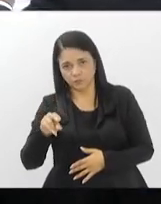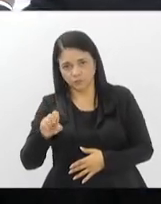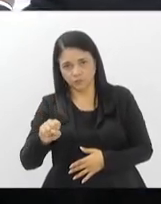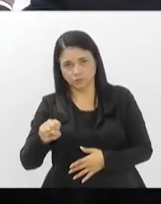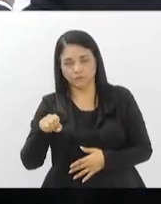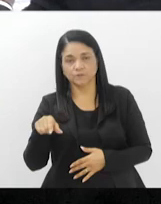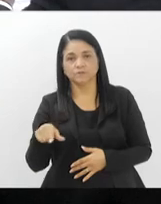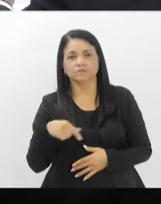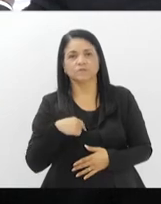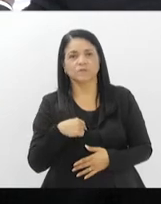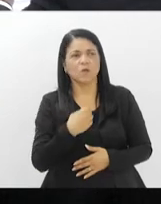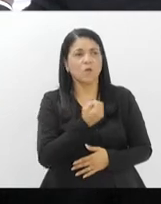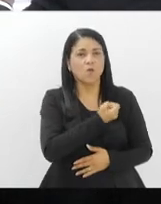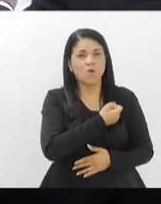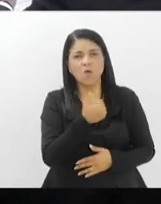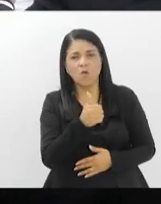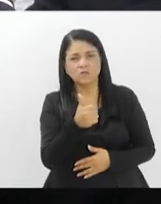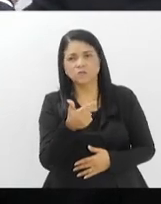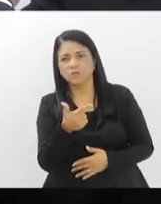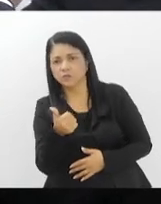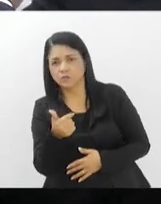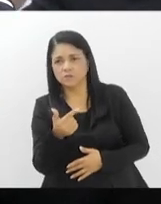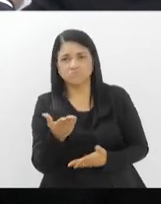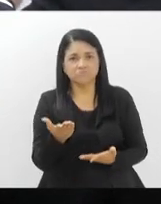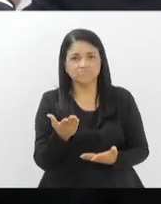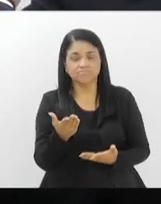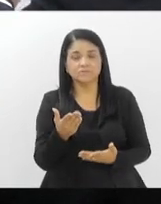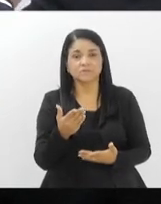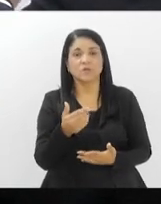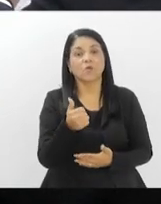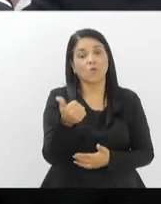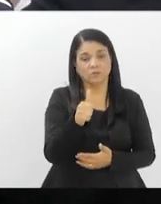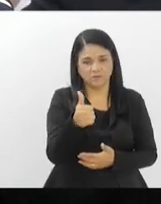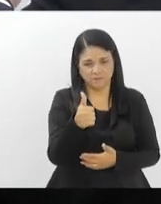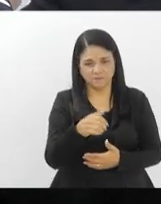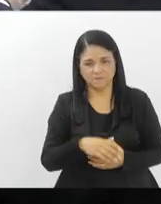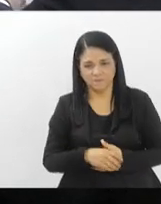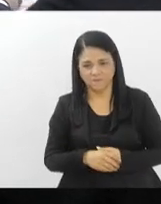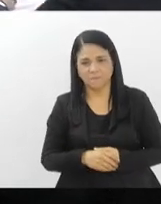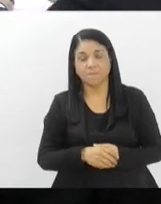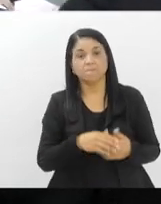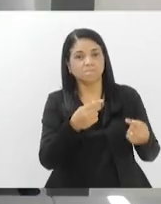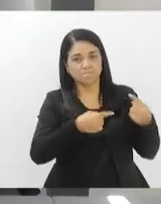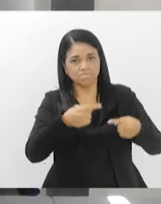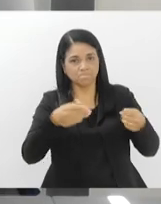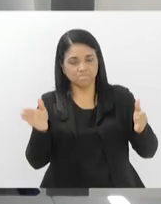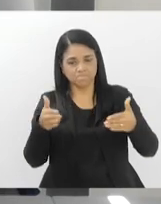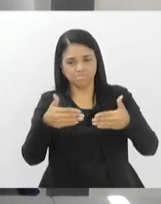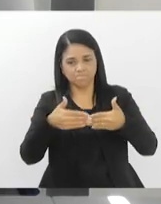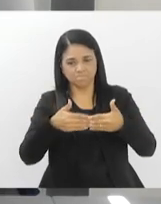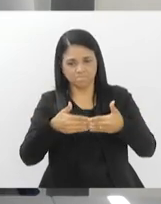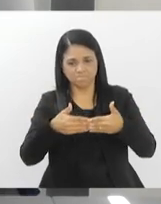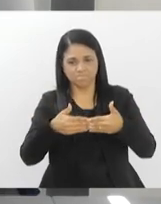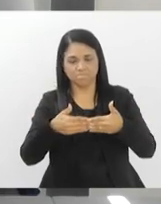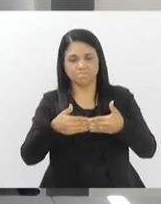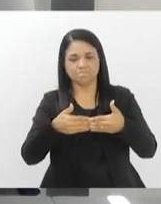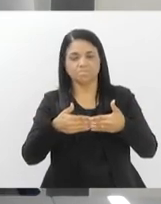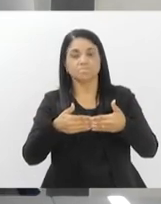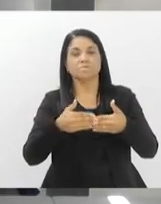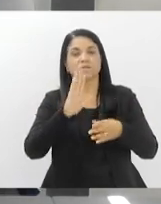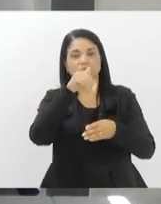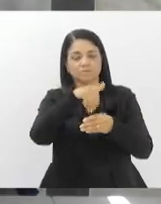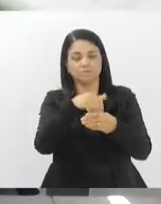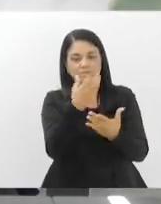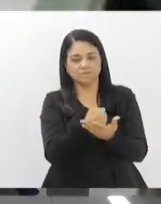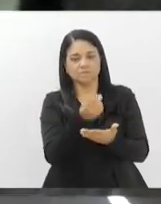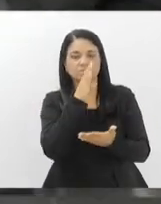Está no 11. Desculpa. Era sobre o 12. Não havendo quem queira discutir, encerrada a discussão, em votação,